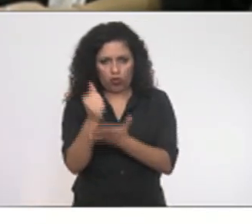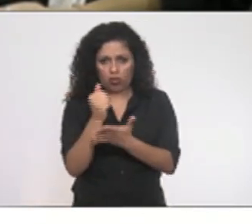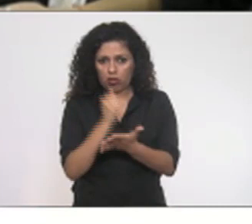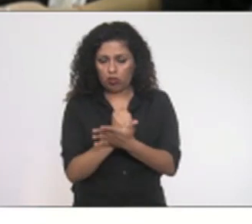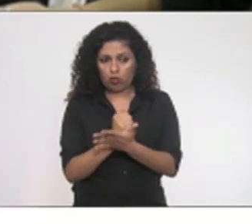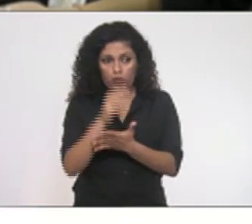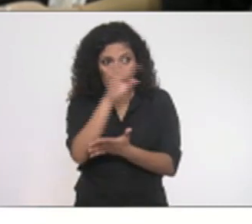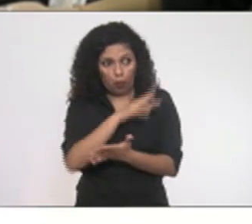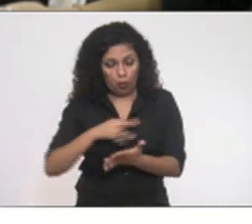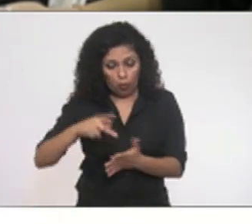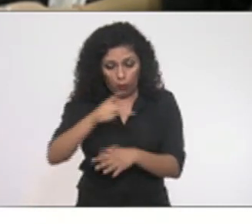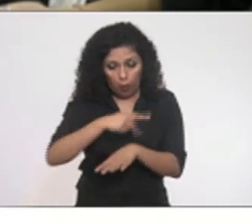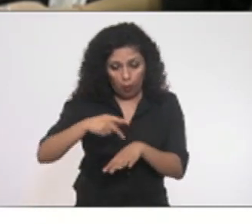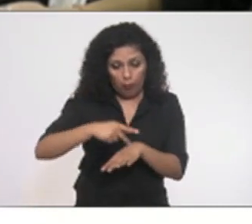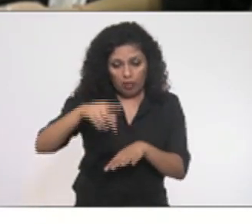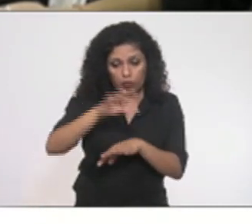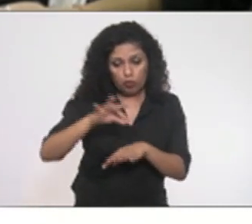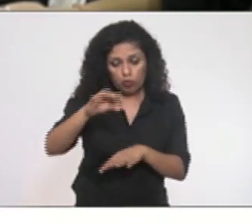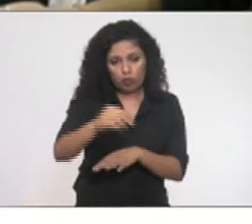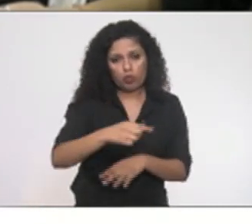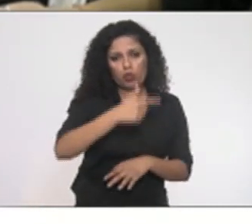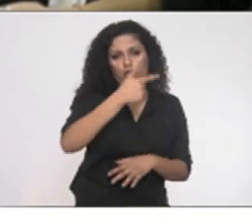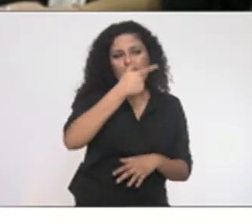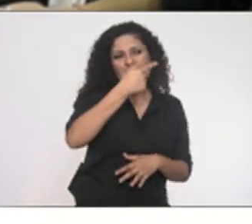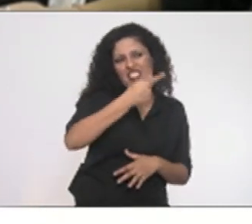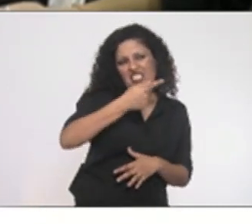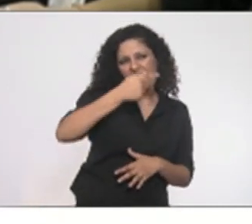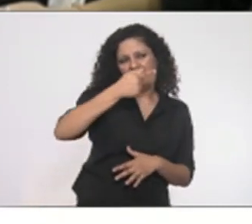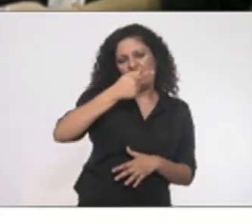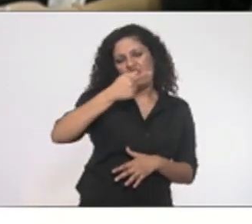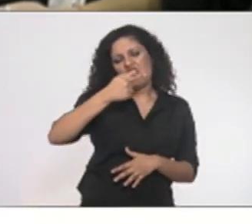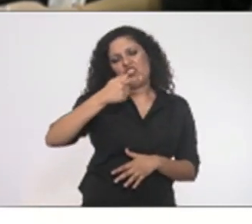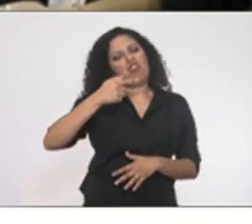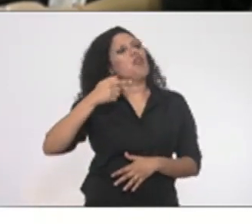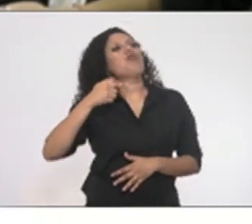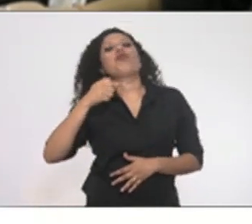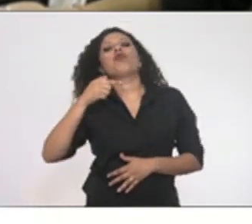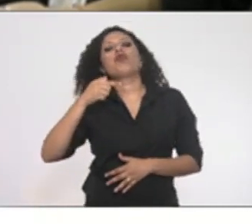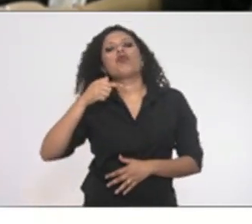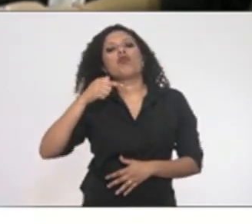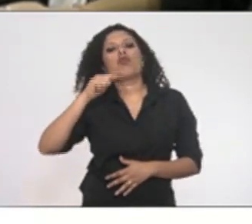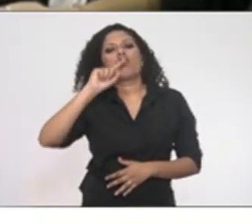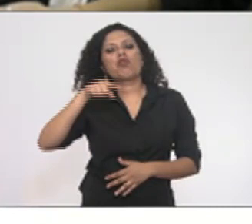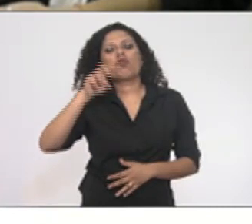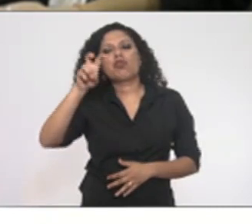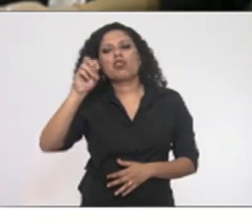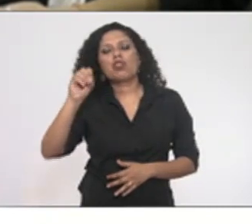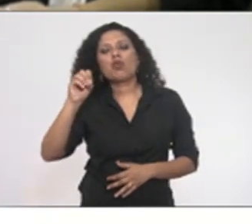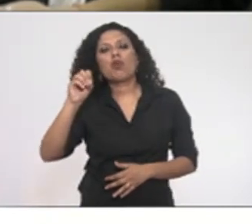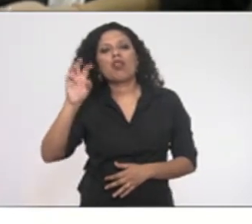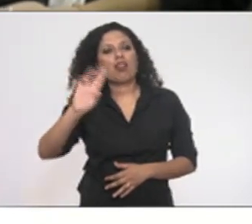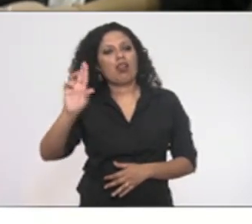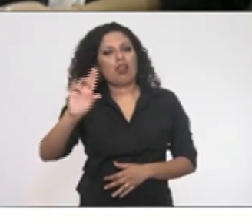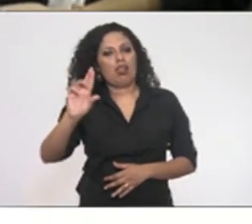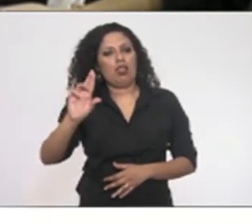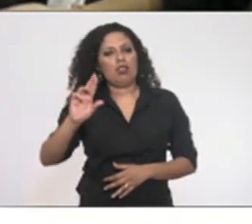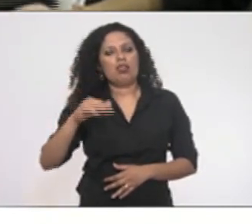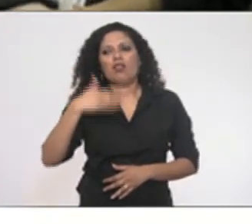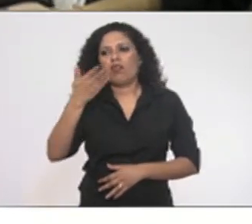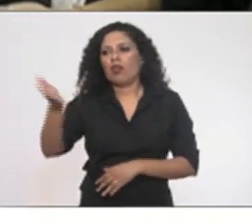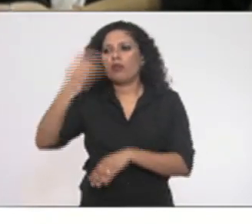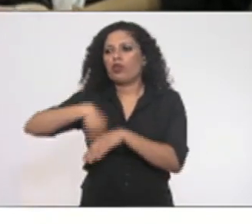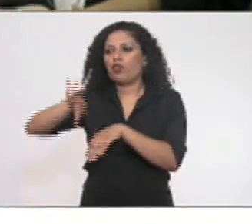único no país inteiro, que é algo em torno de $2, R$ 7,5, que é o preço que ela pratica no país inteiro. Não quer, entrou no estado do